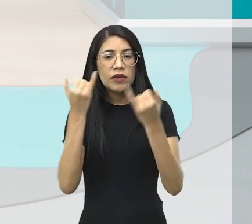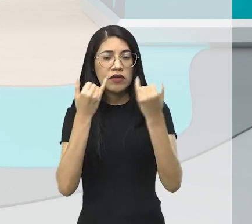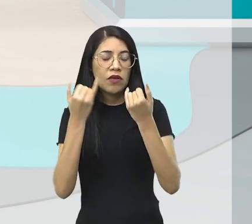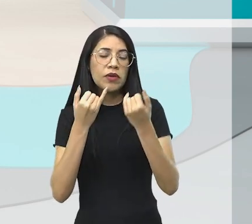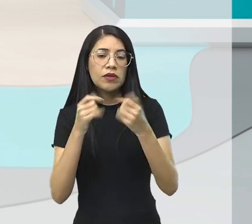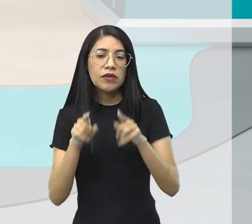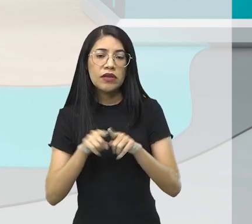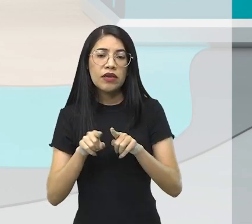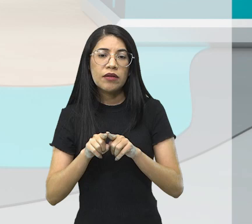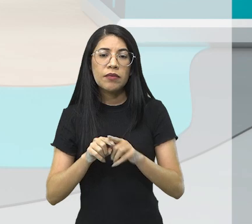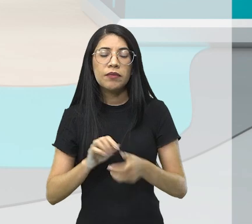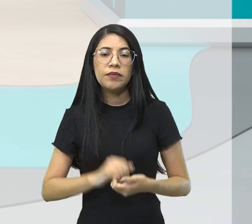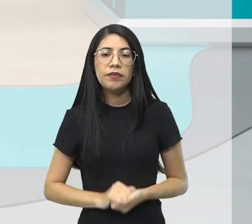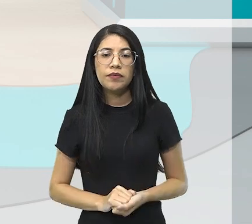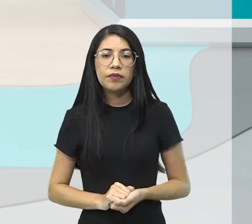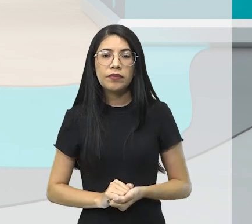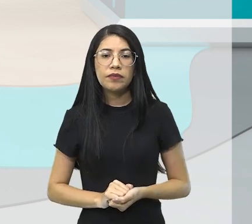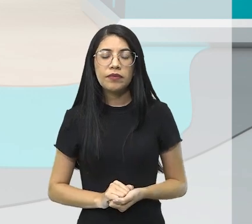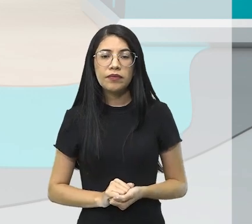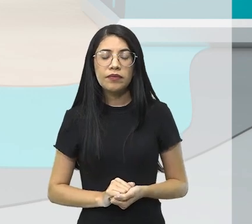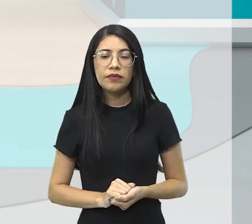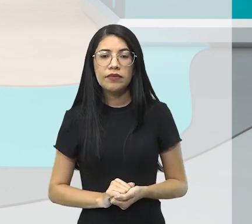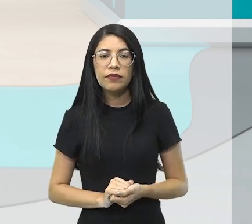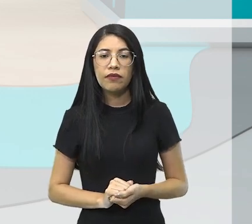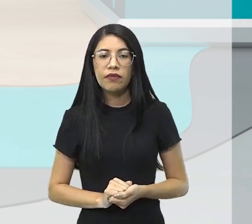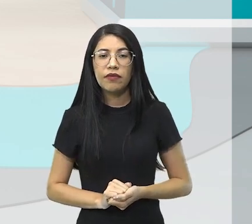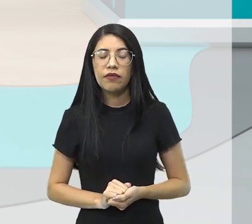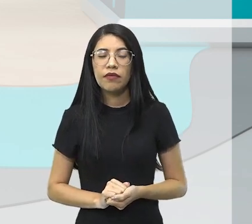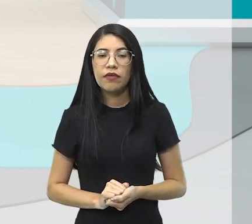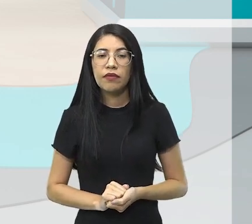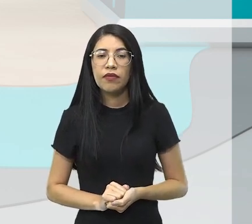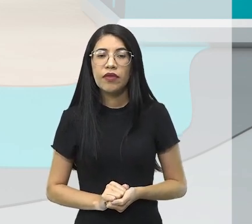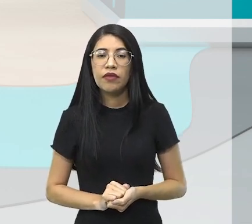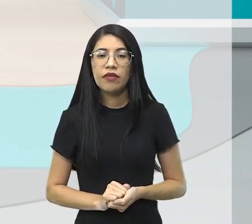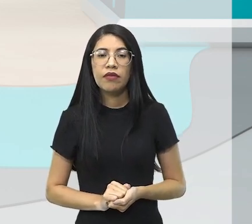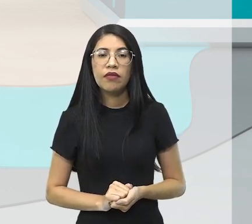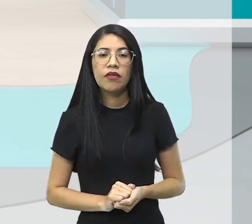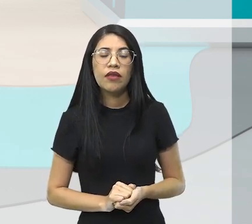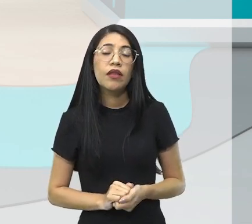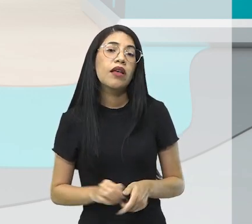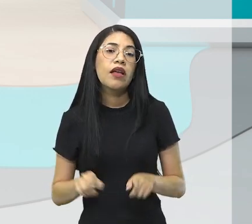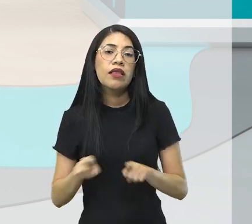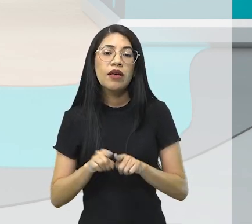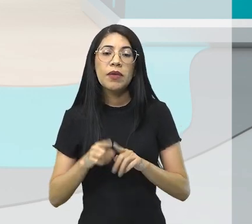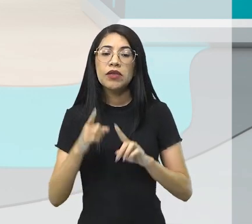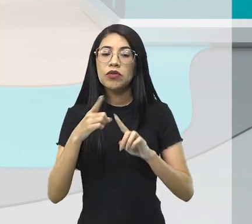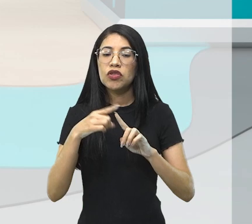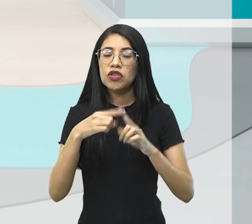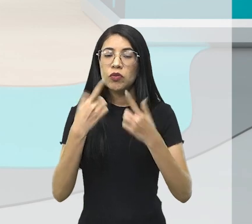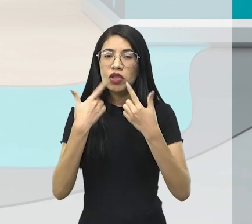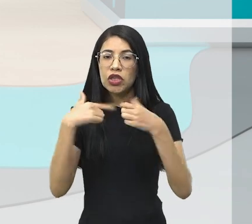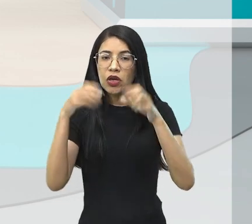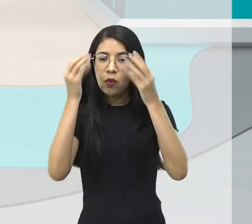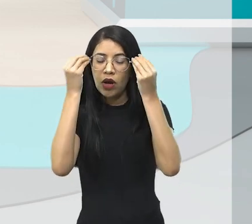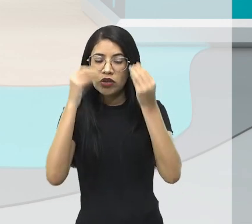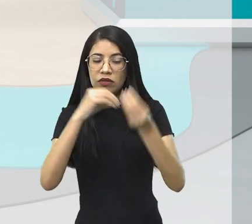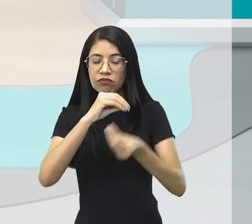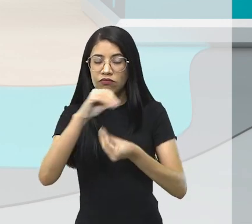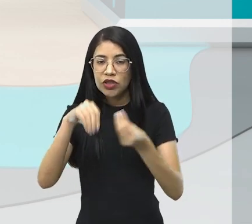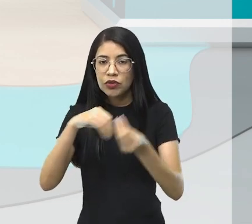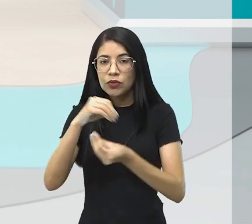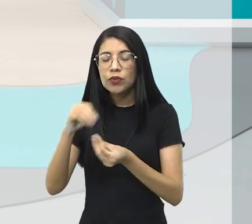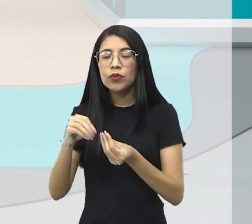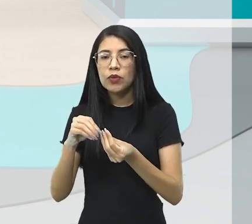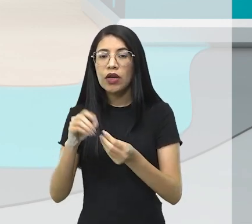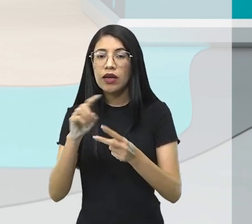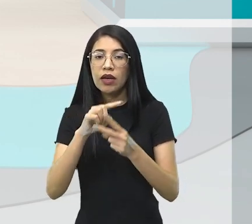né, aquilo que está se comunicando naquele momento. Então, é uma forma, são linguagens misturadas que a gente tem aí, por isso